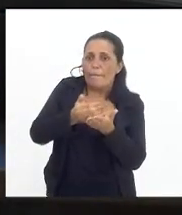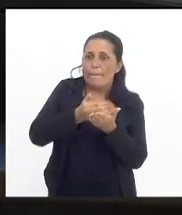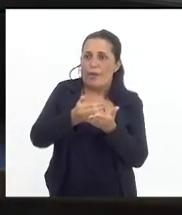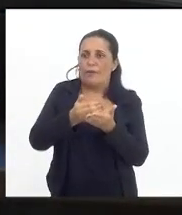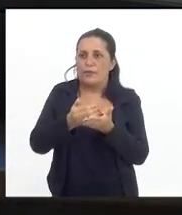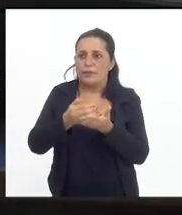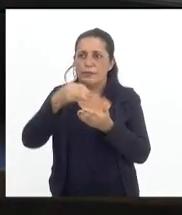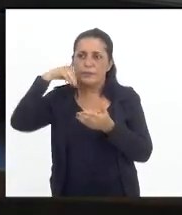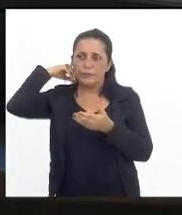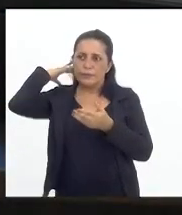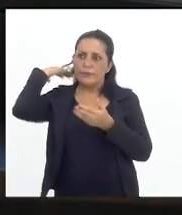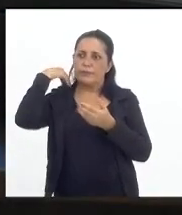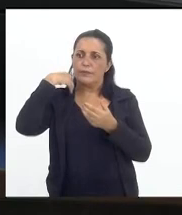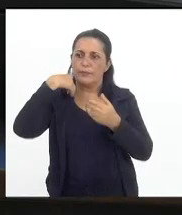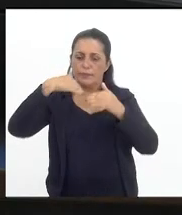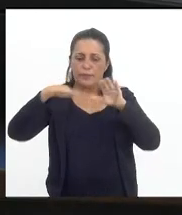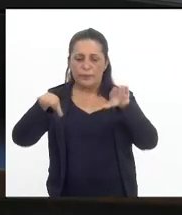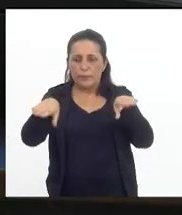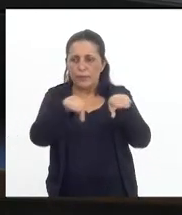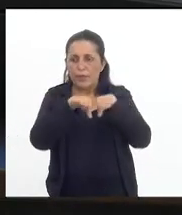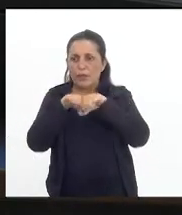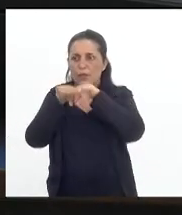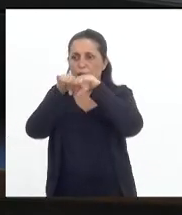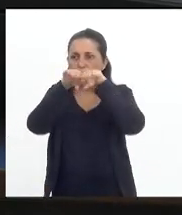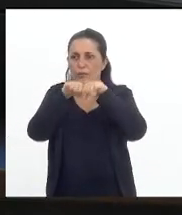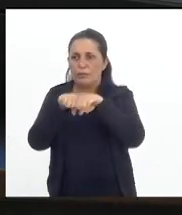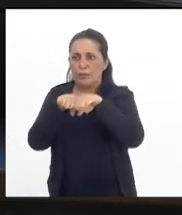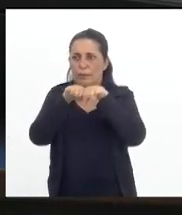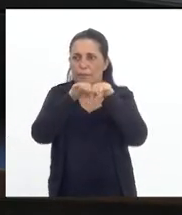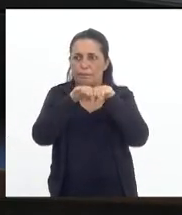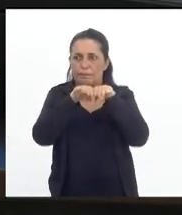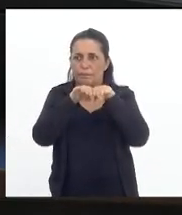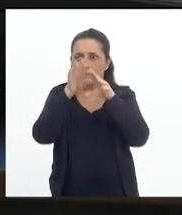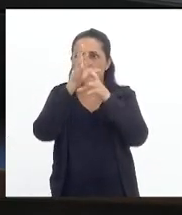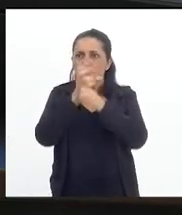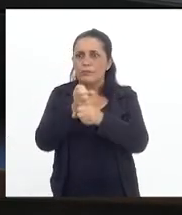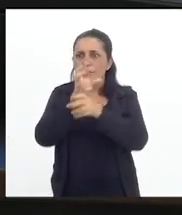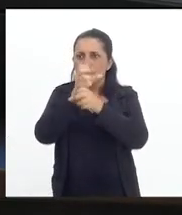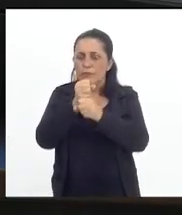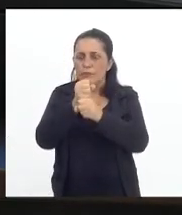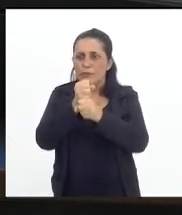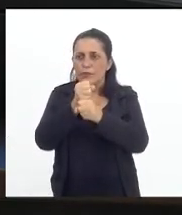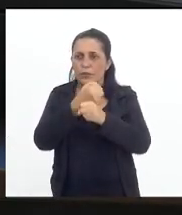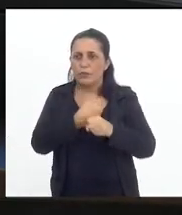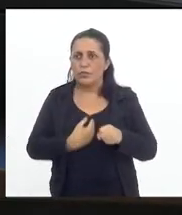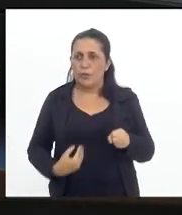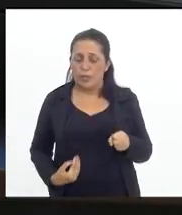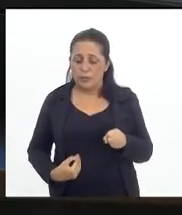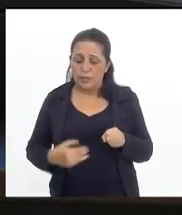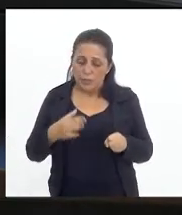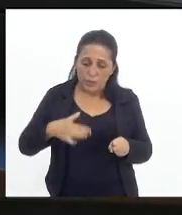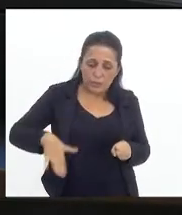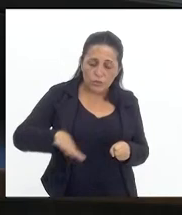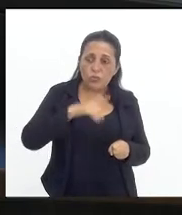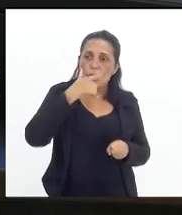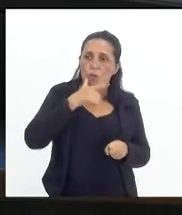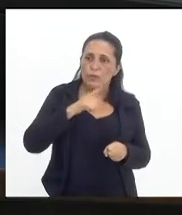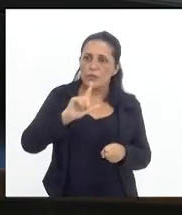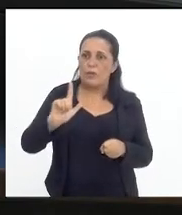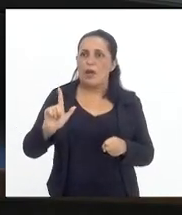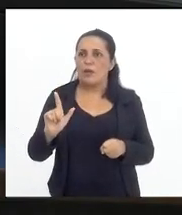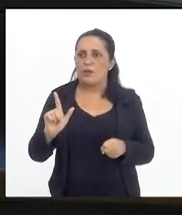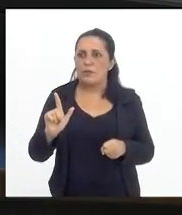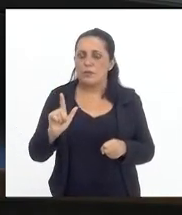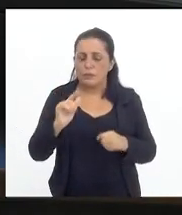nesse momento a equilibrar o orçamento do estado que a gente consegue a